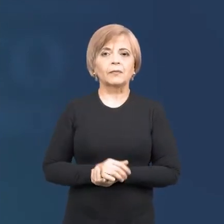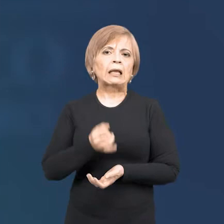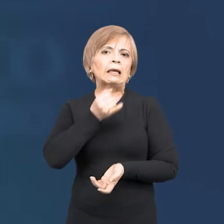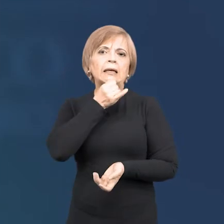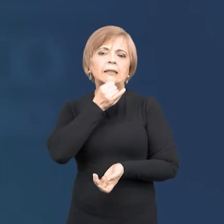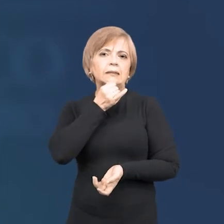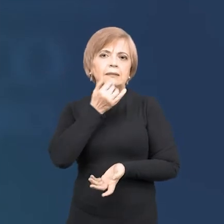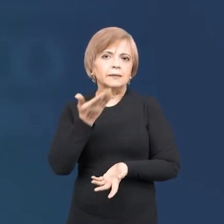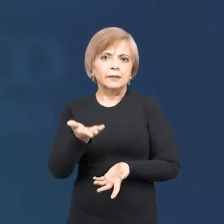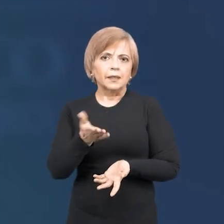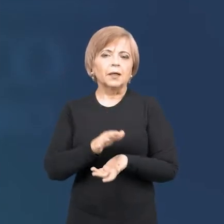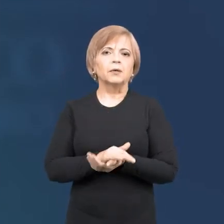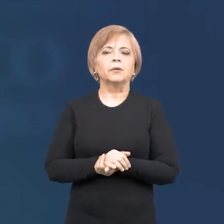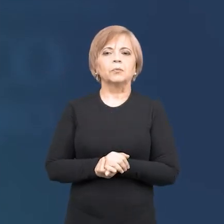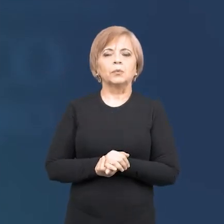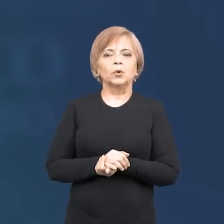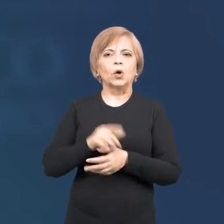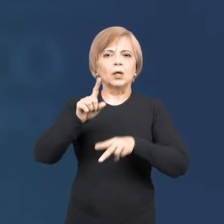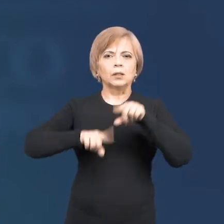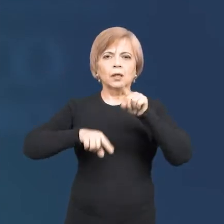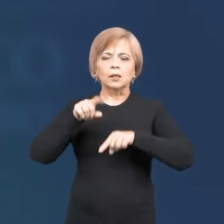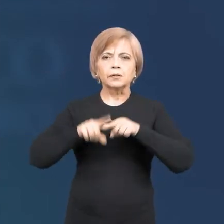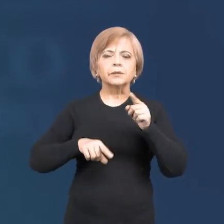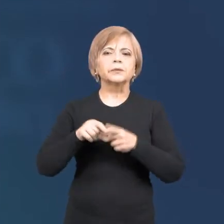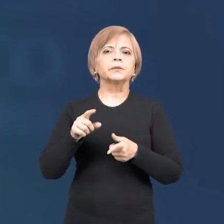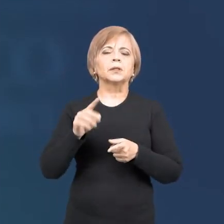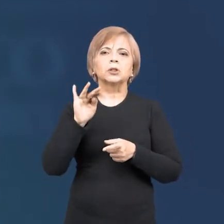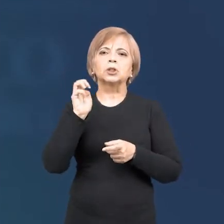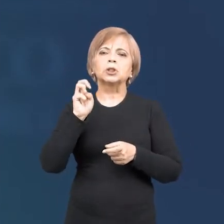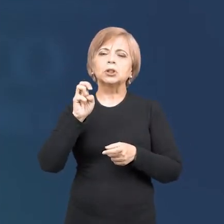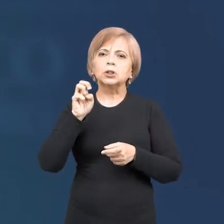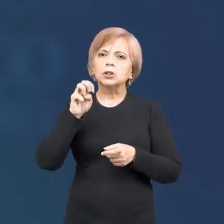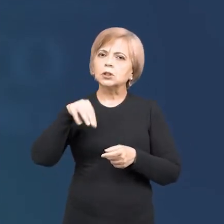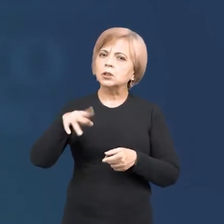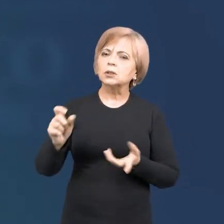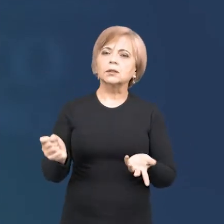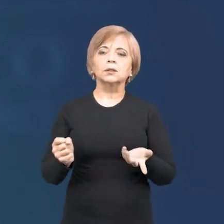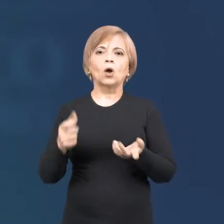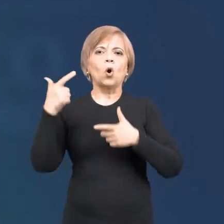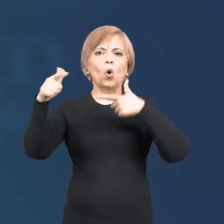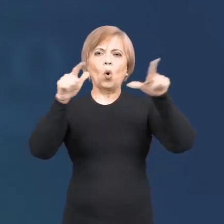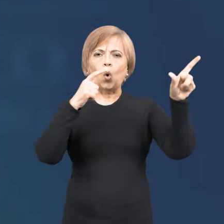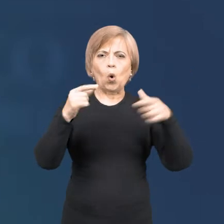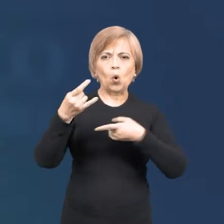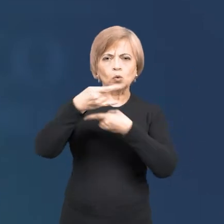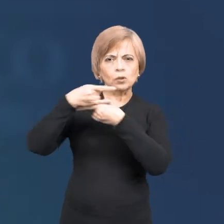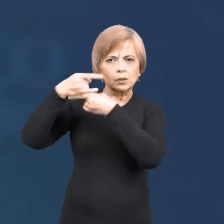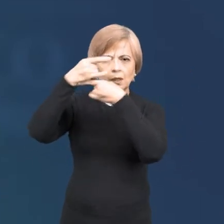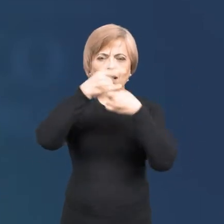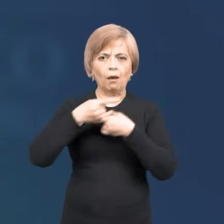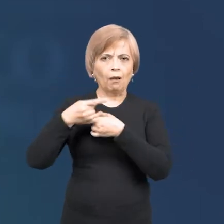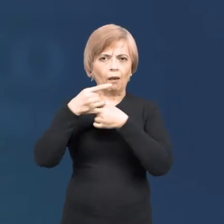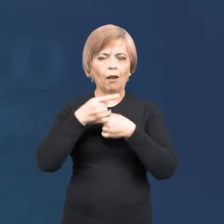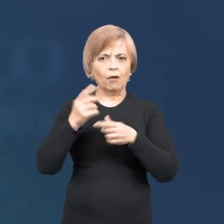exemplo da ferramenta Teams e de outras ferramentas que são